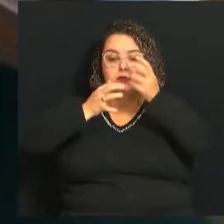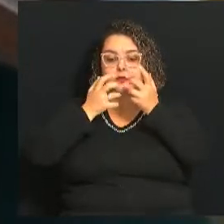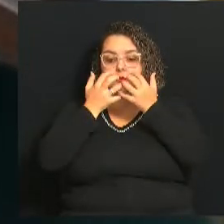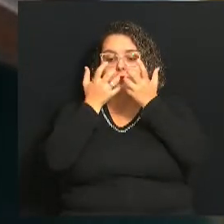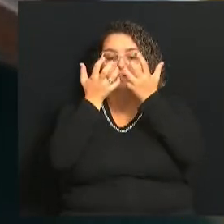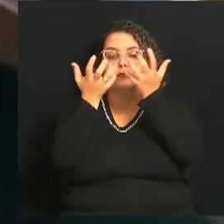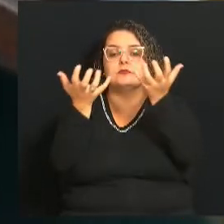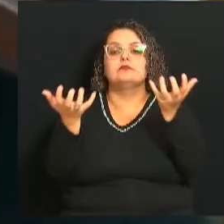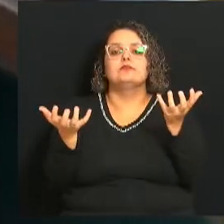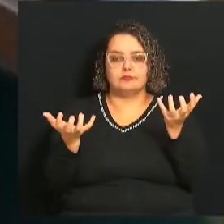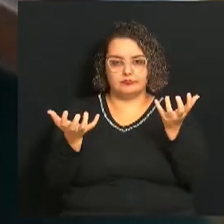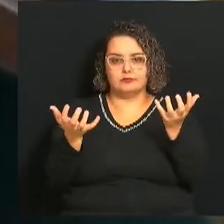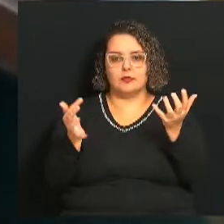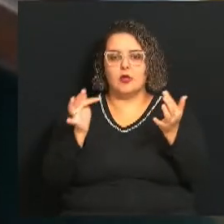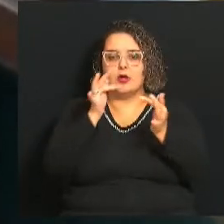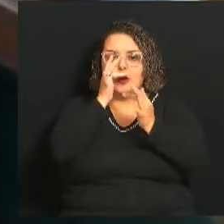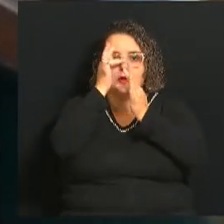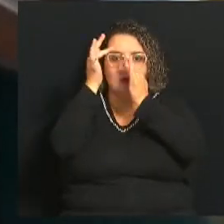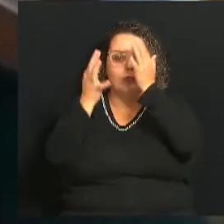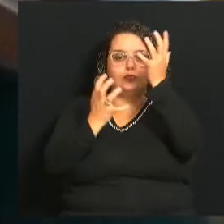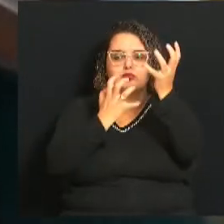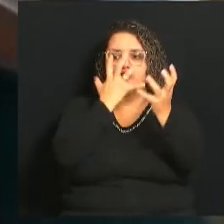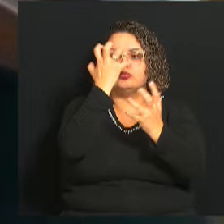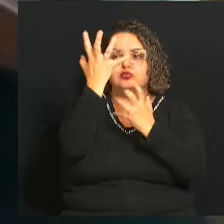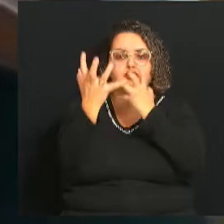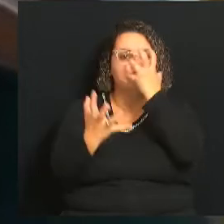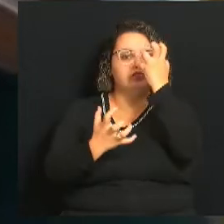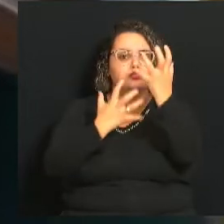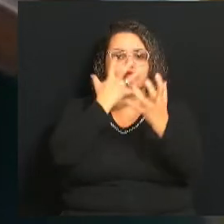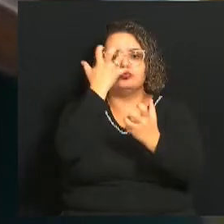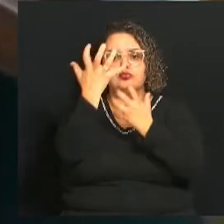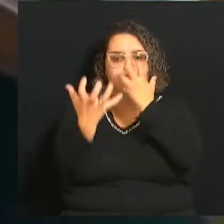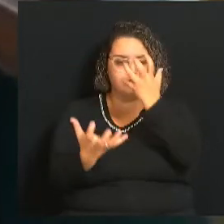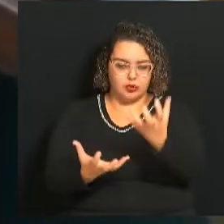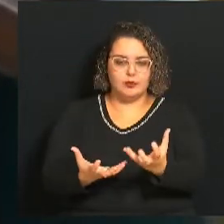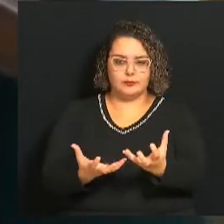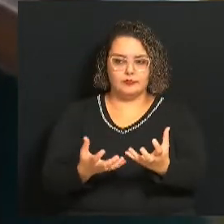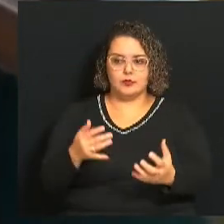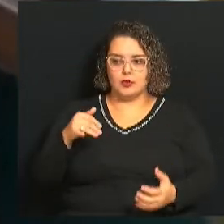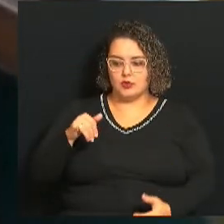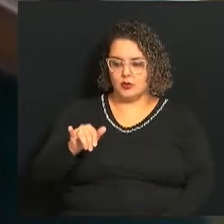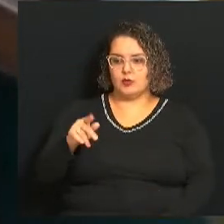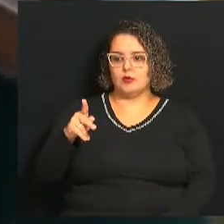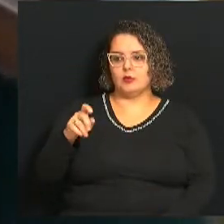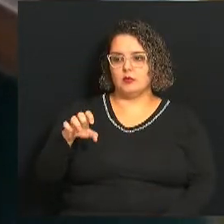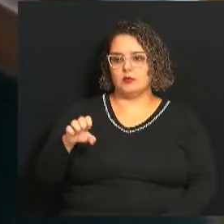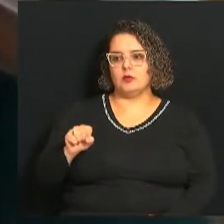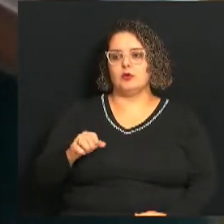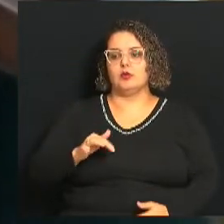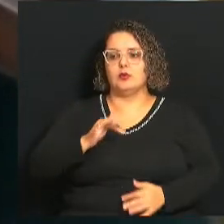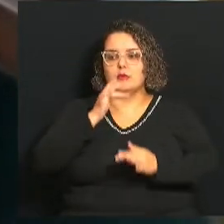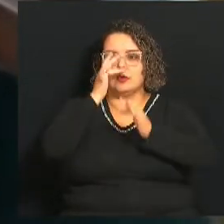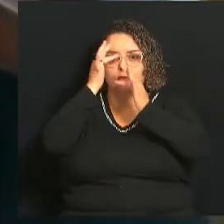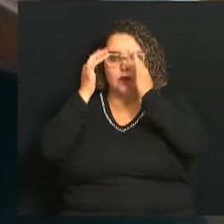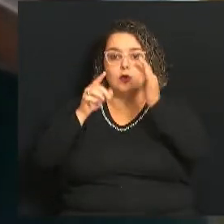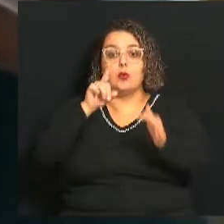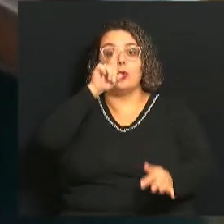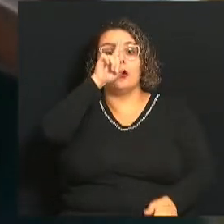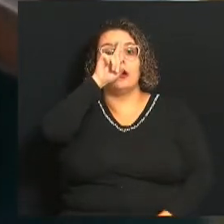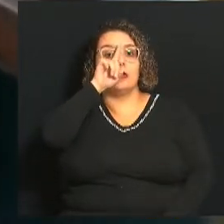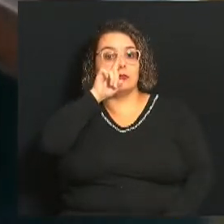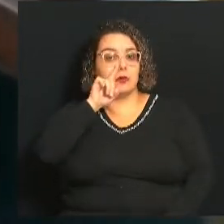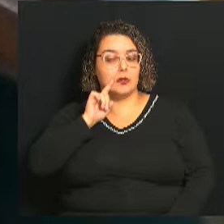o florescimento dessas árvores. Os IPs, quando florescem, em especial o amarelo,